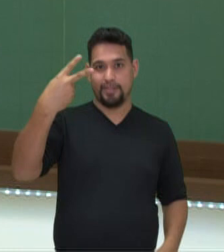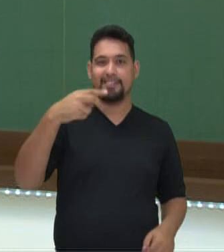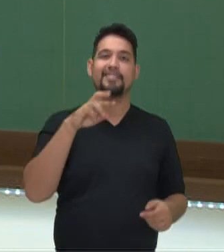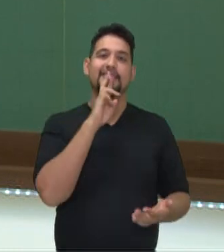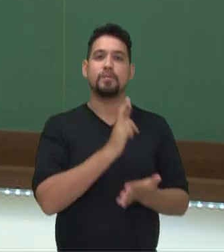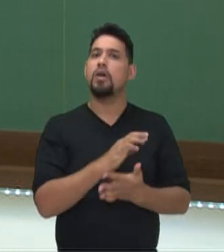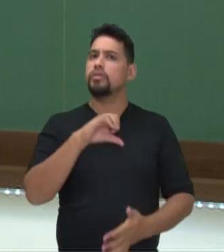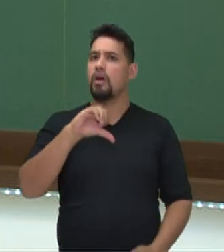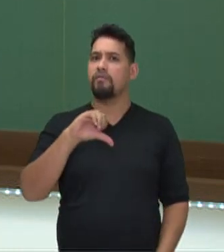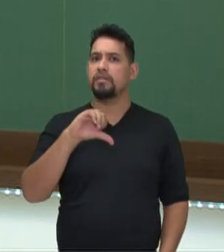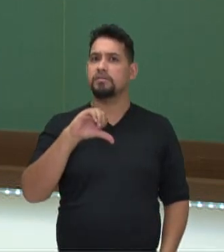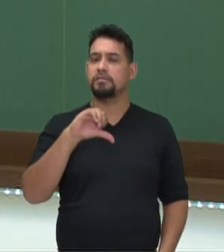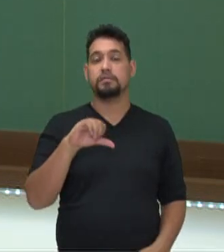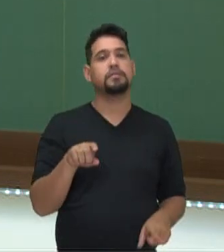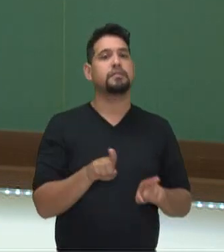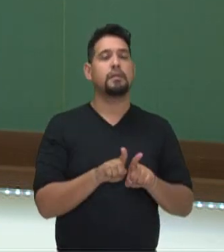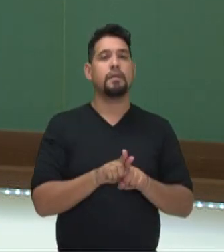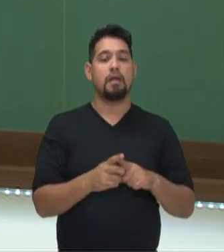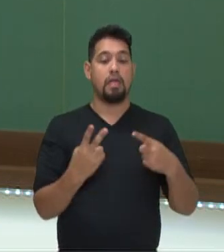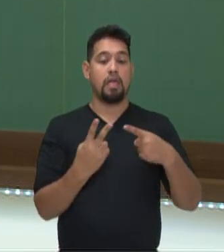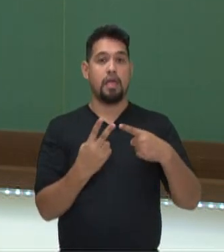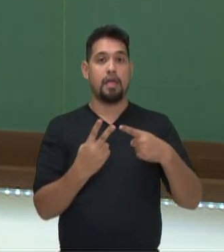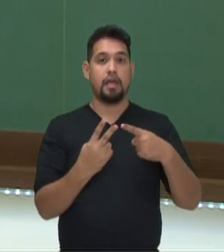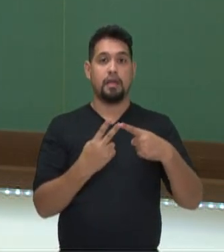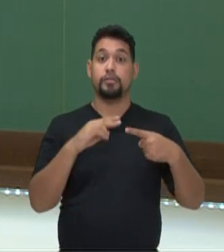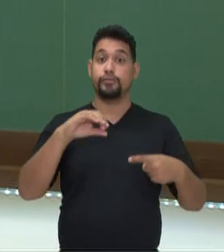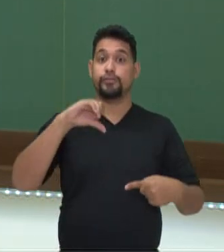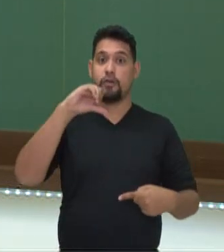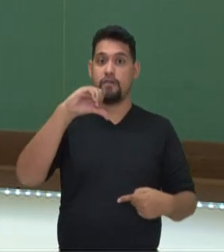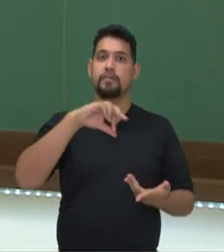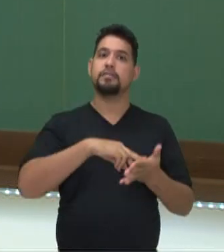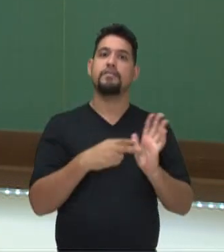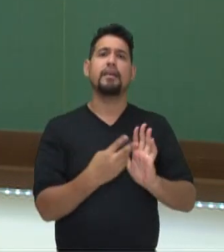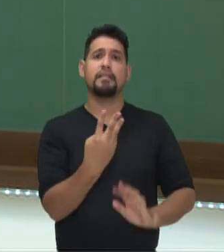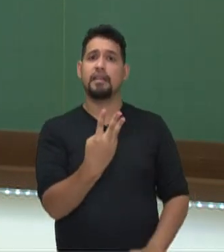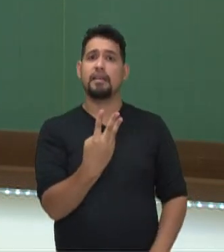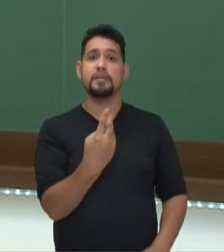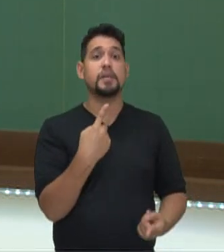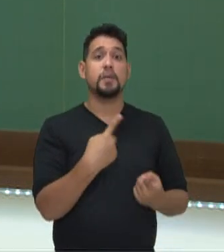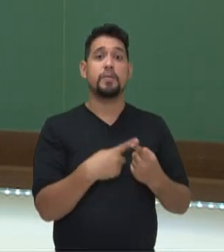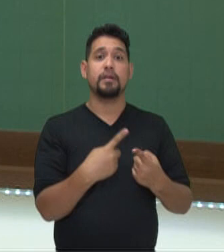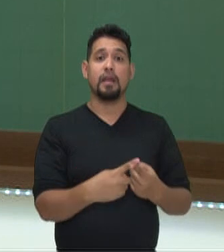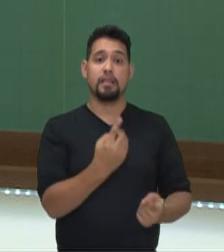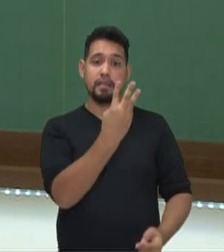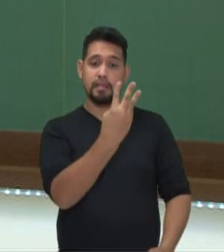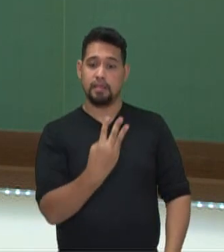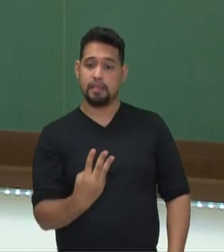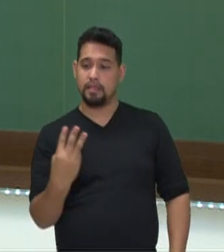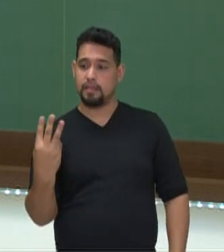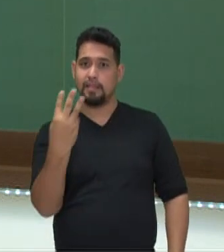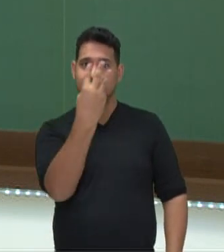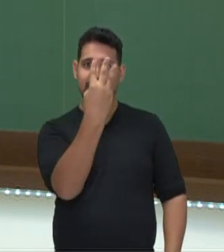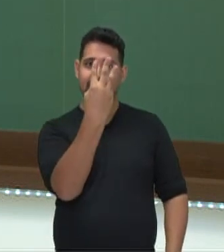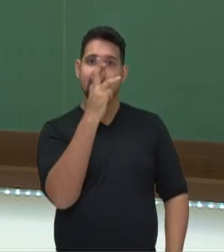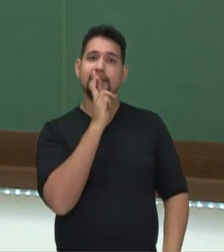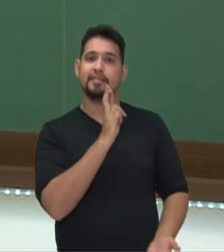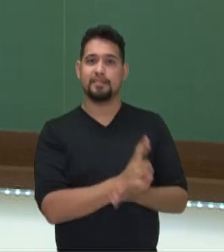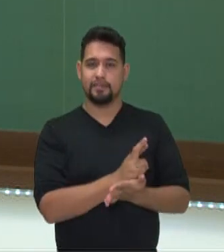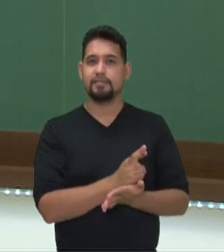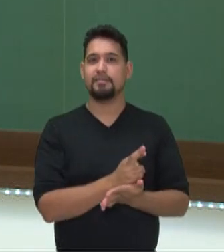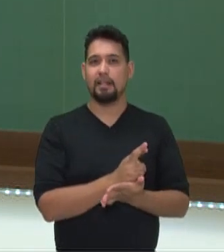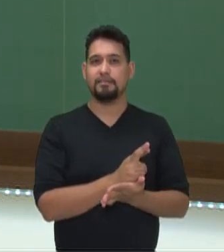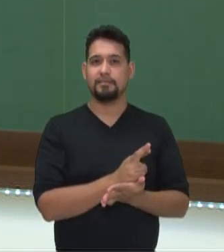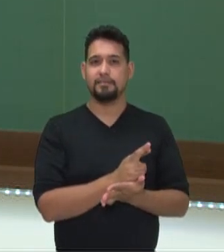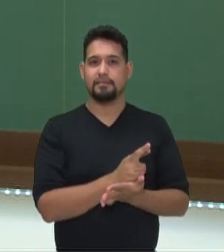9. Significa que raiz quadrada de 9 é 3, porque 3 multiplicado por ele mesmo